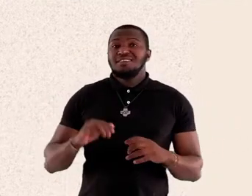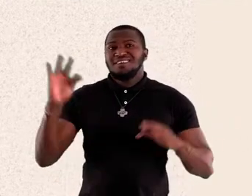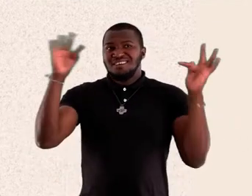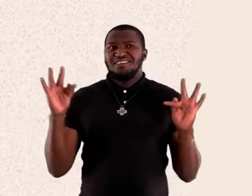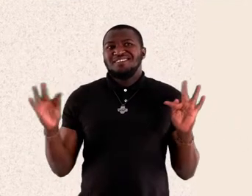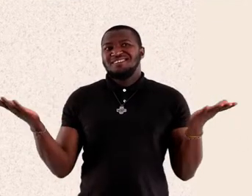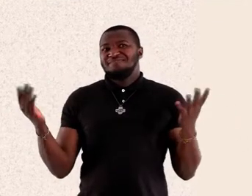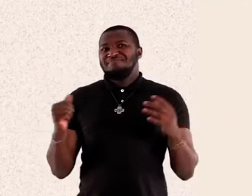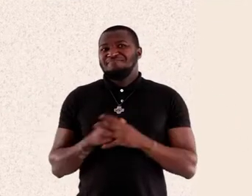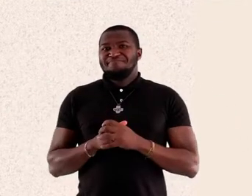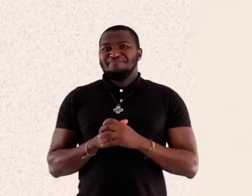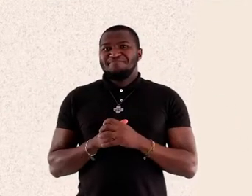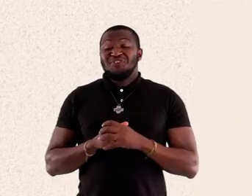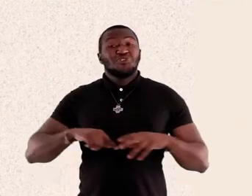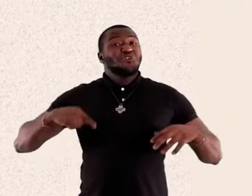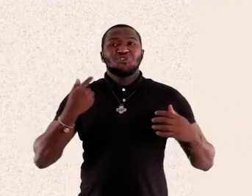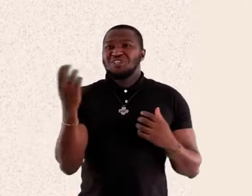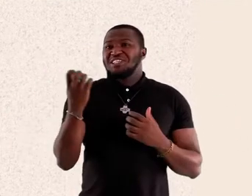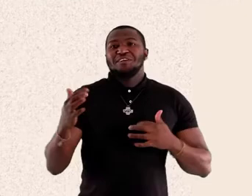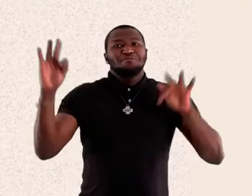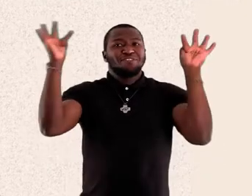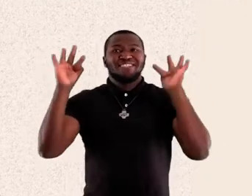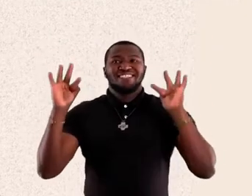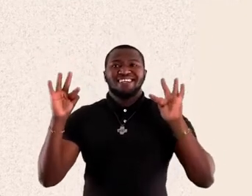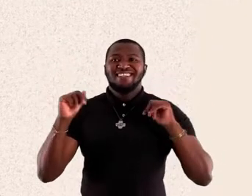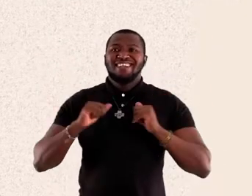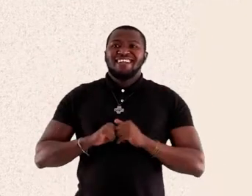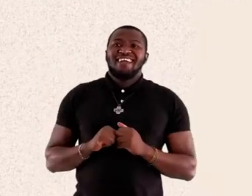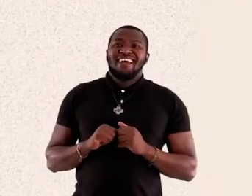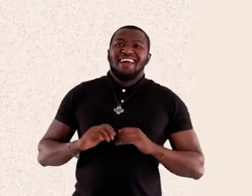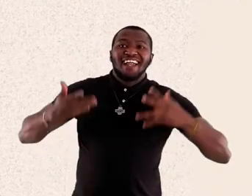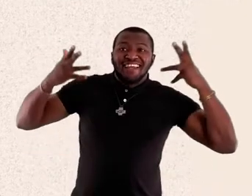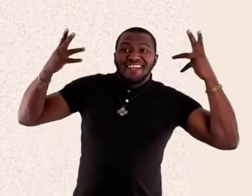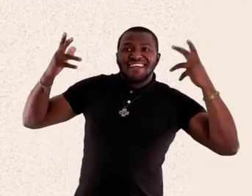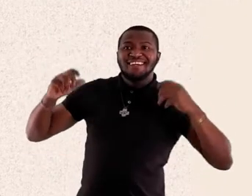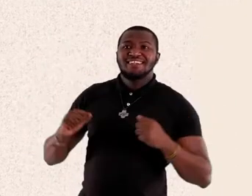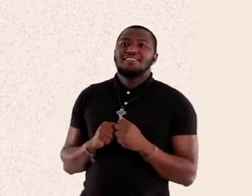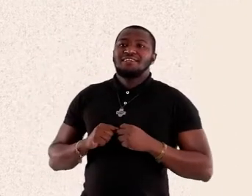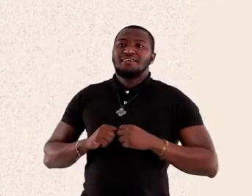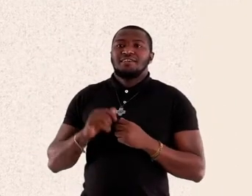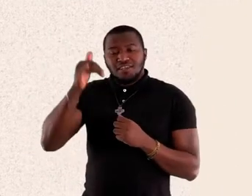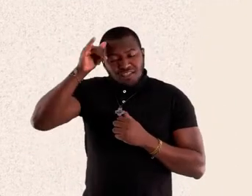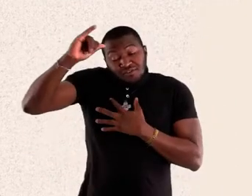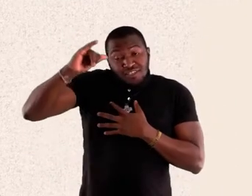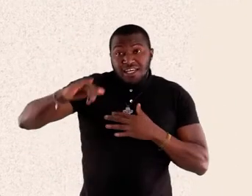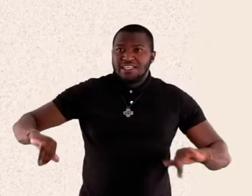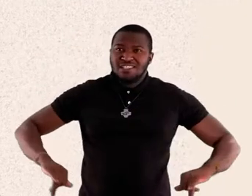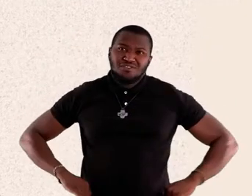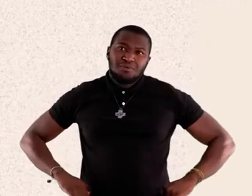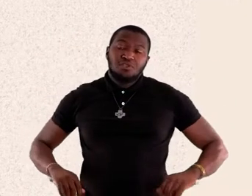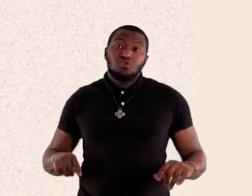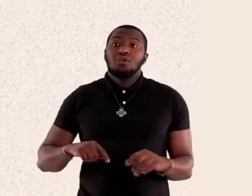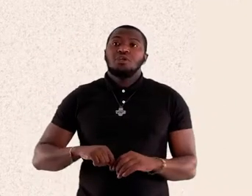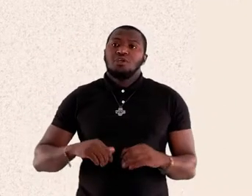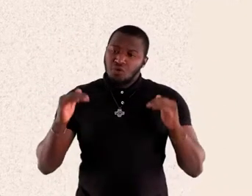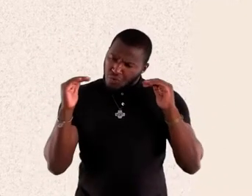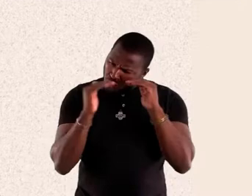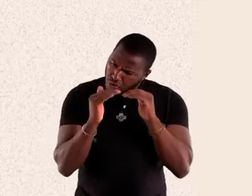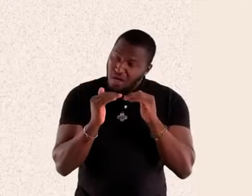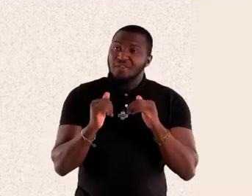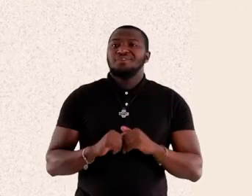feliz todos nós queremos nessa abordagem né com a qual eu concordo a gente quer